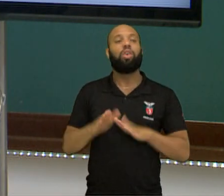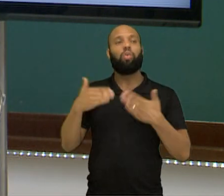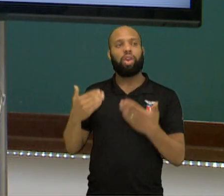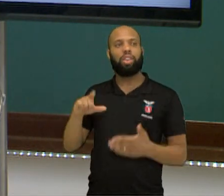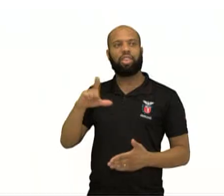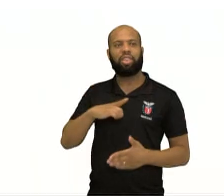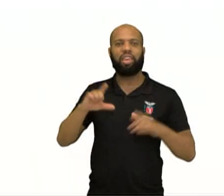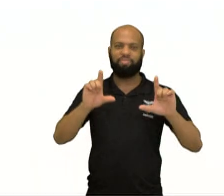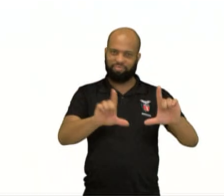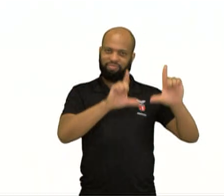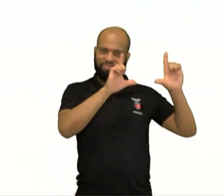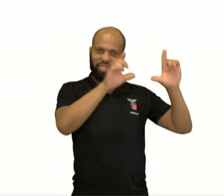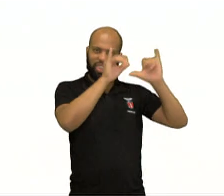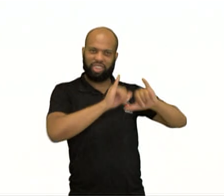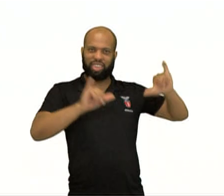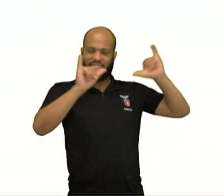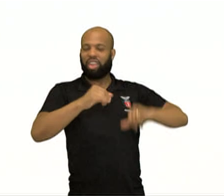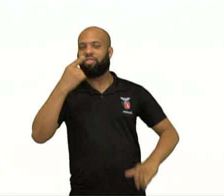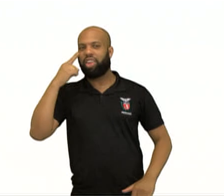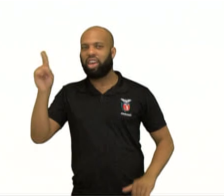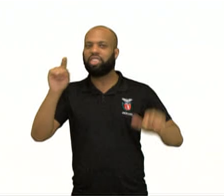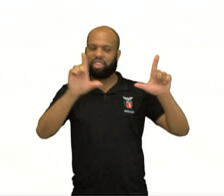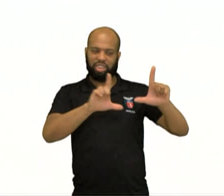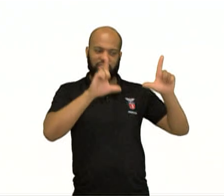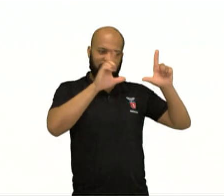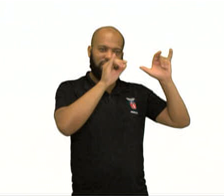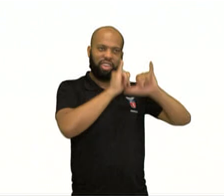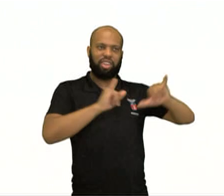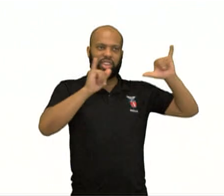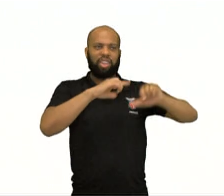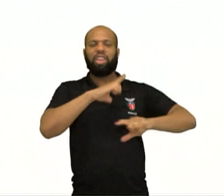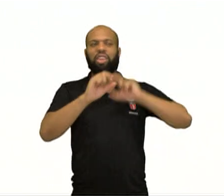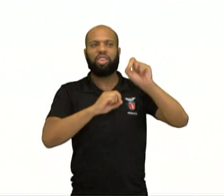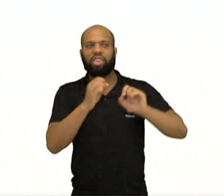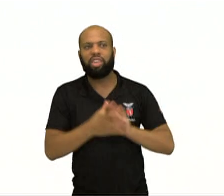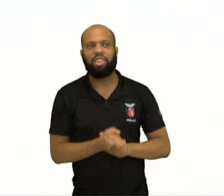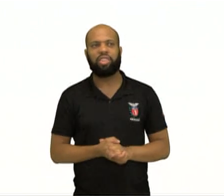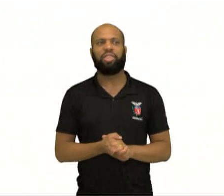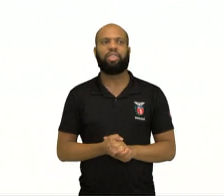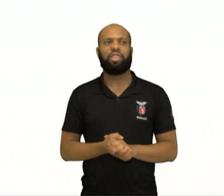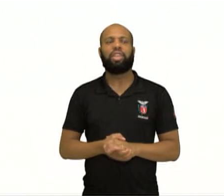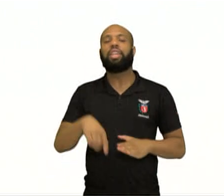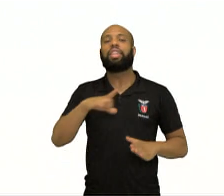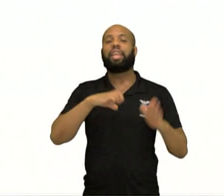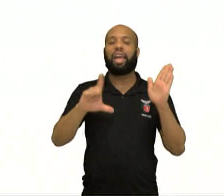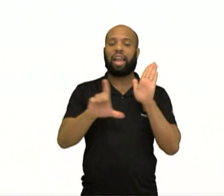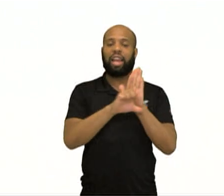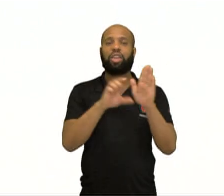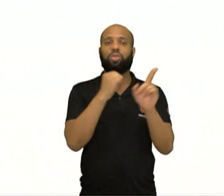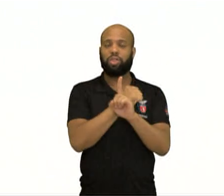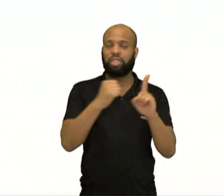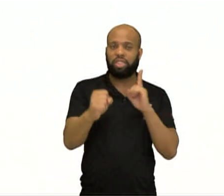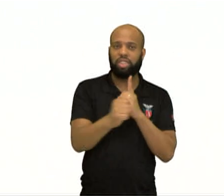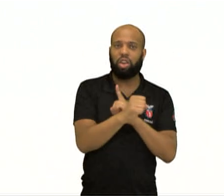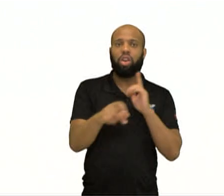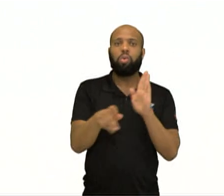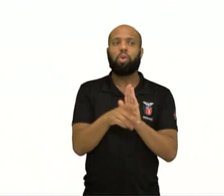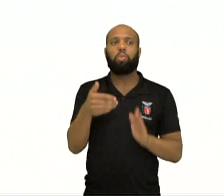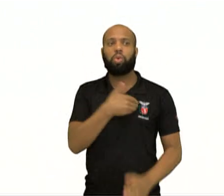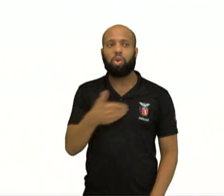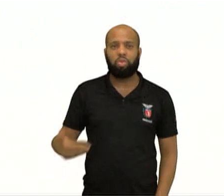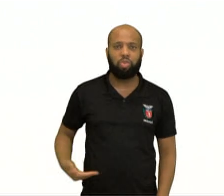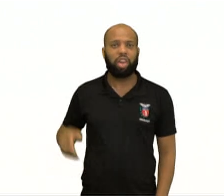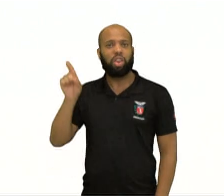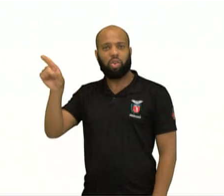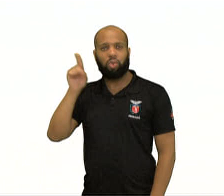Neste cartaz que estão aqui, você tem então as leis sociais com que o atual governo,